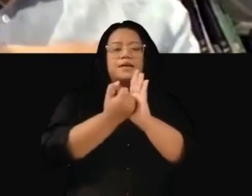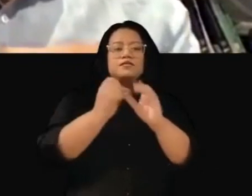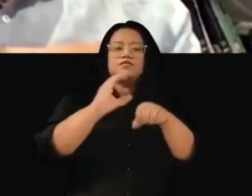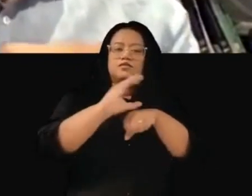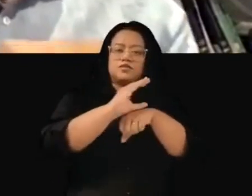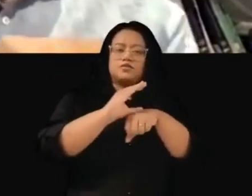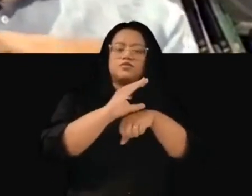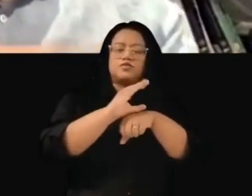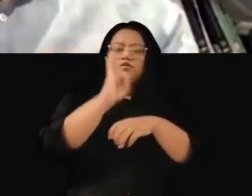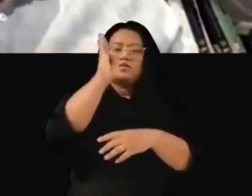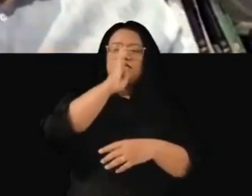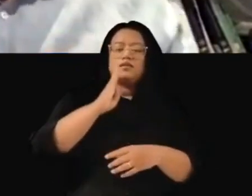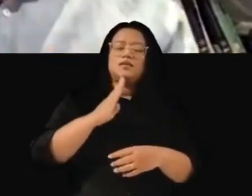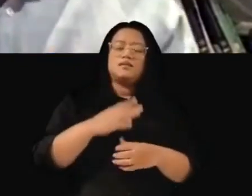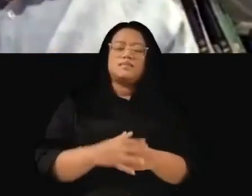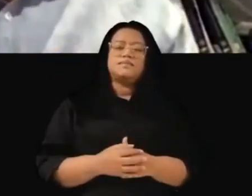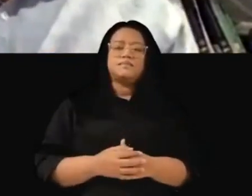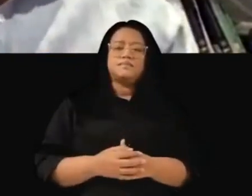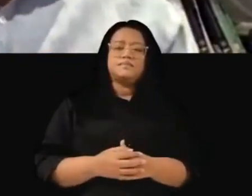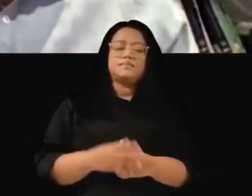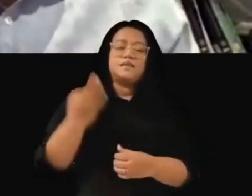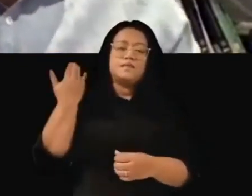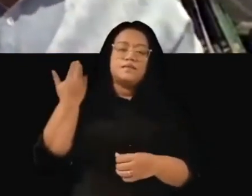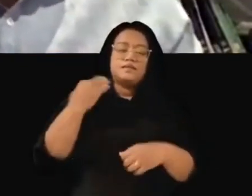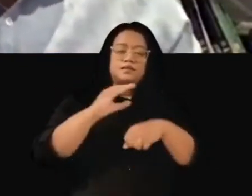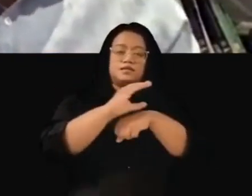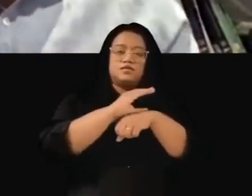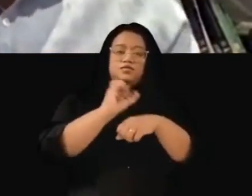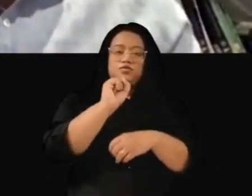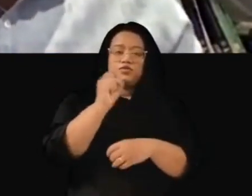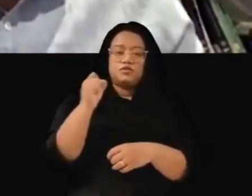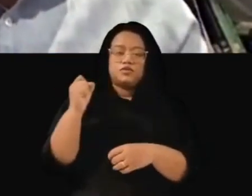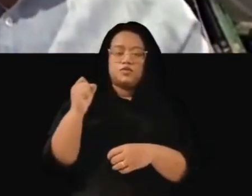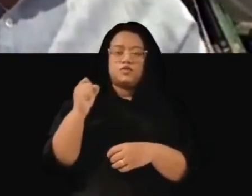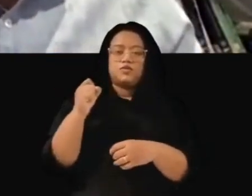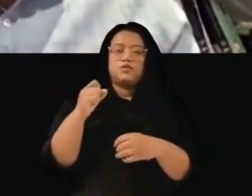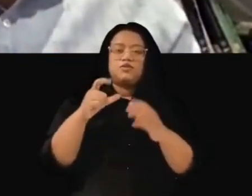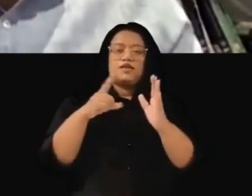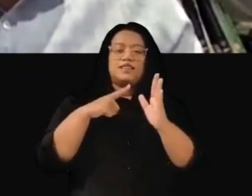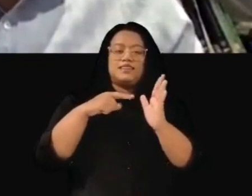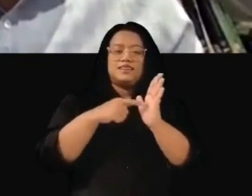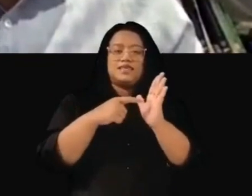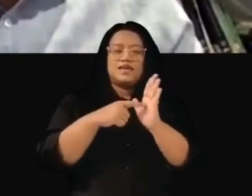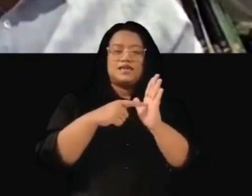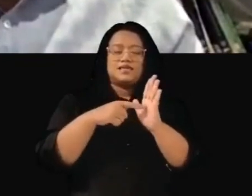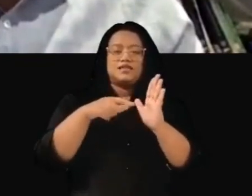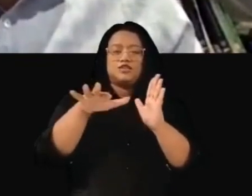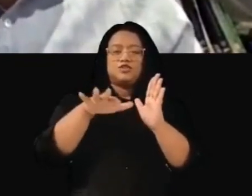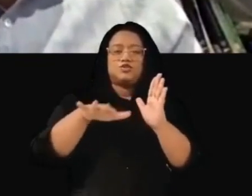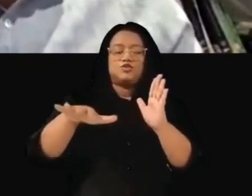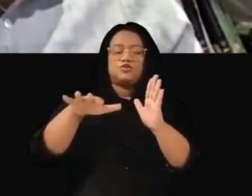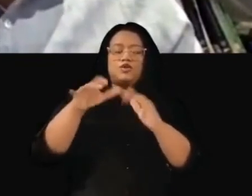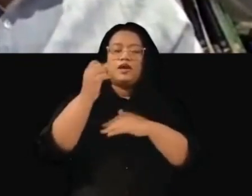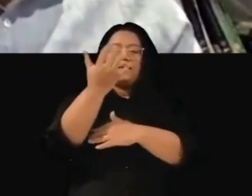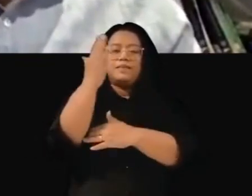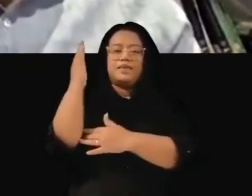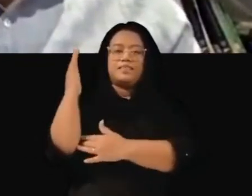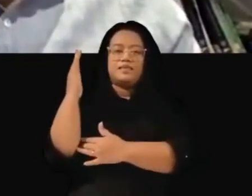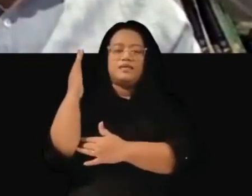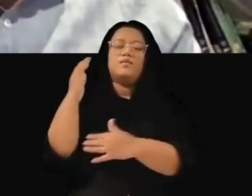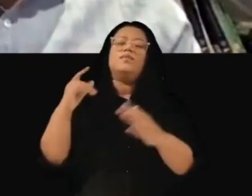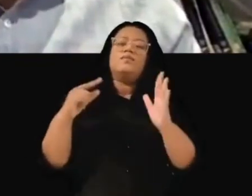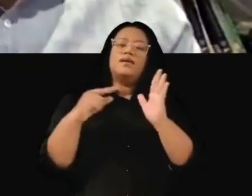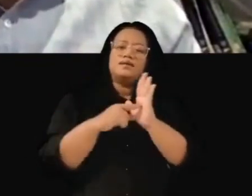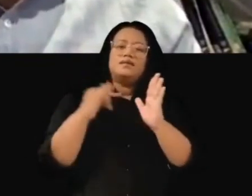Eu costumo dizer que a Constituição brasileira, a de 88, ela, no campo socioambiental, ela é muito importante, né,